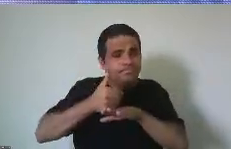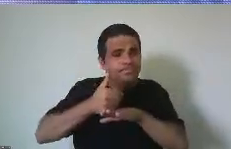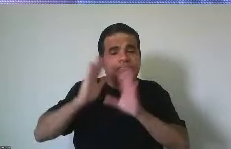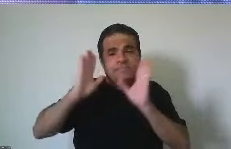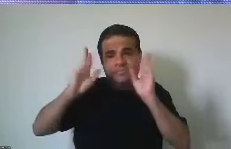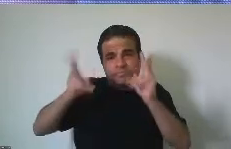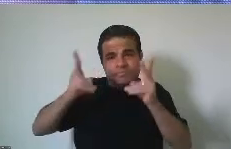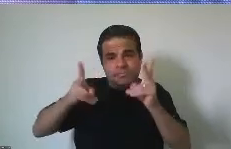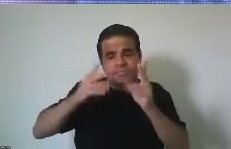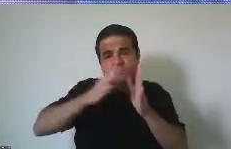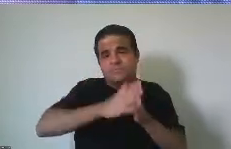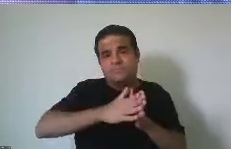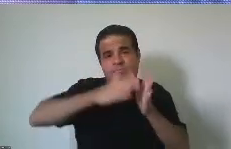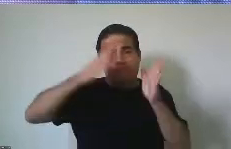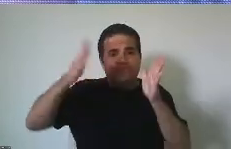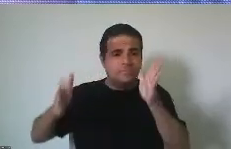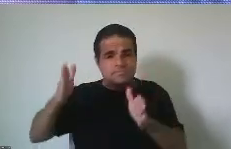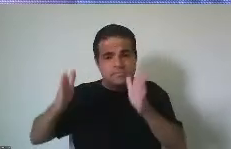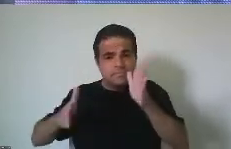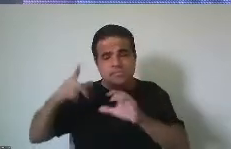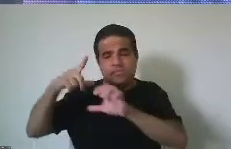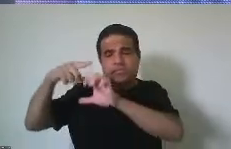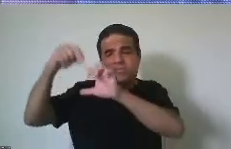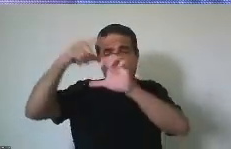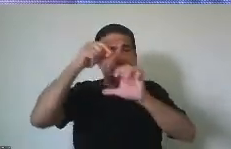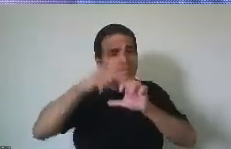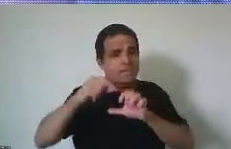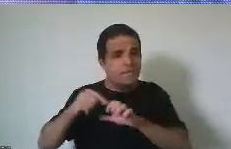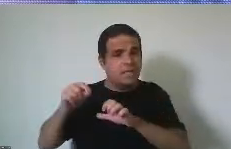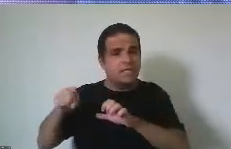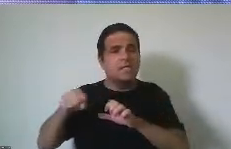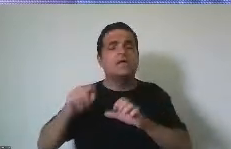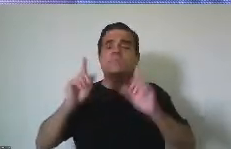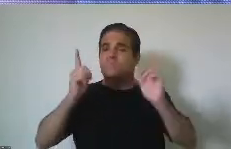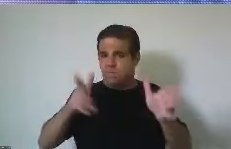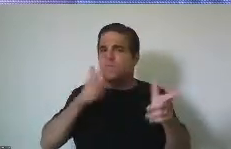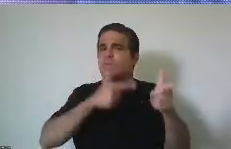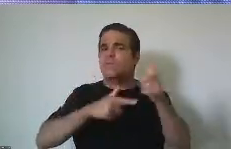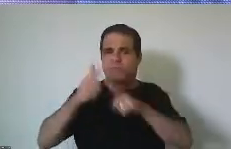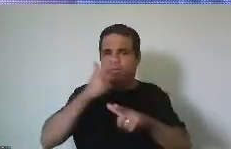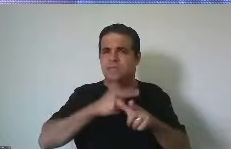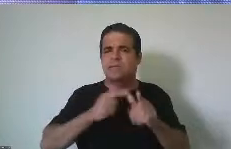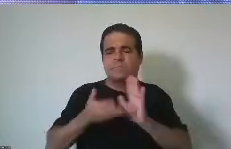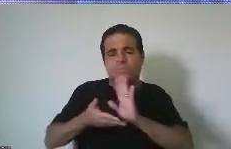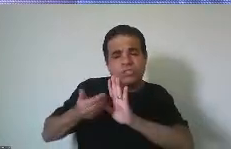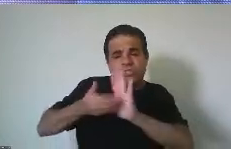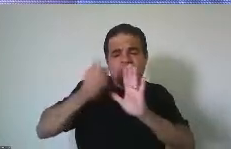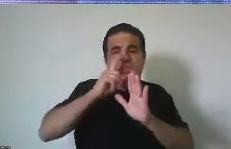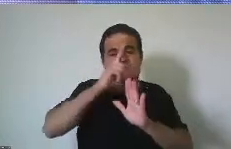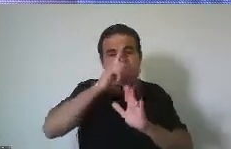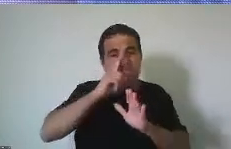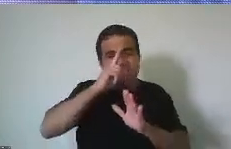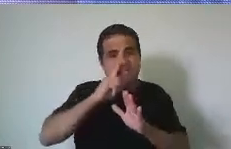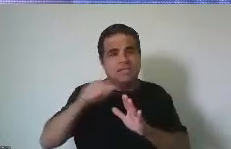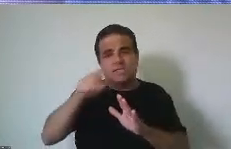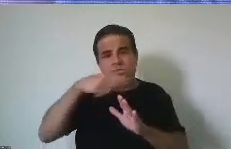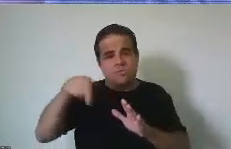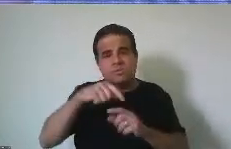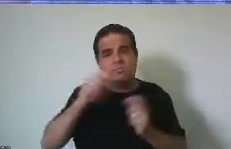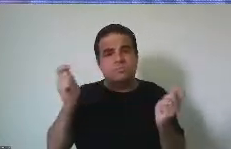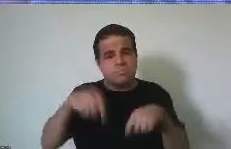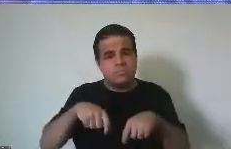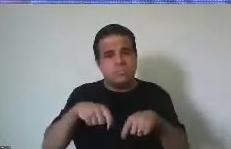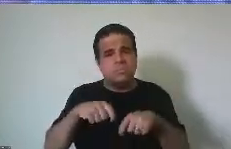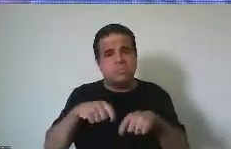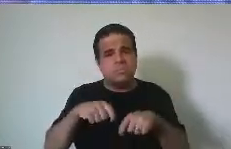etapa da estruturação do empreendimento dessa forma também conseguimos tirar riscos e que poderiam ser materializado durante